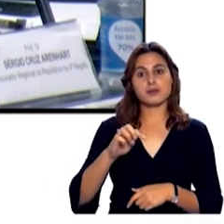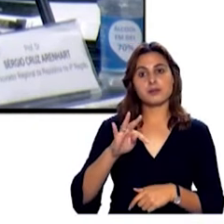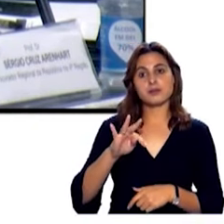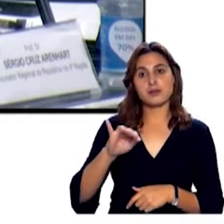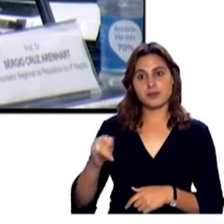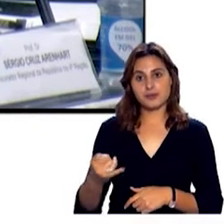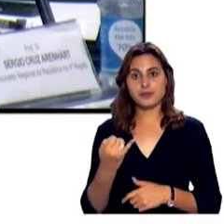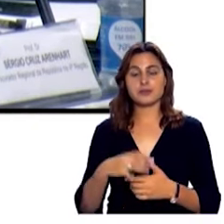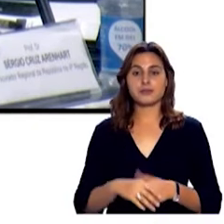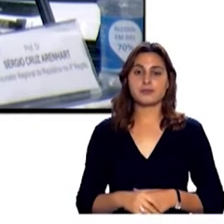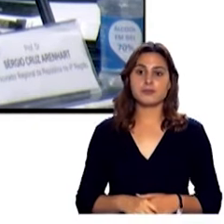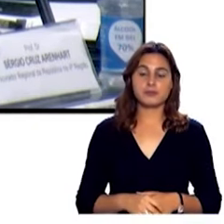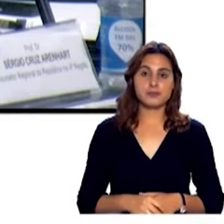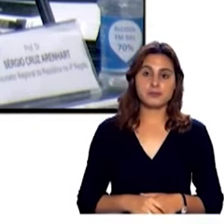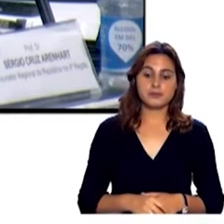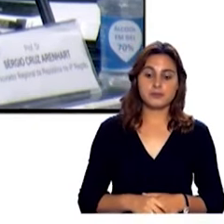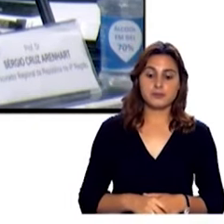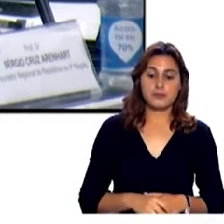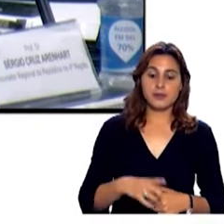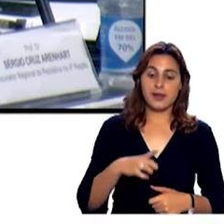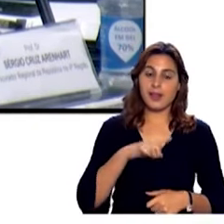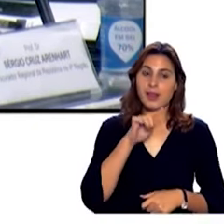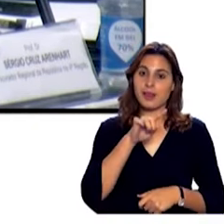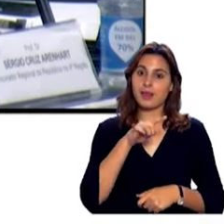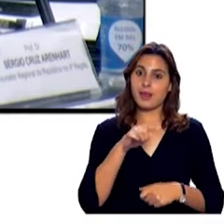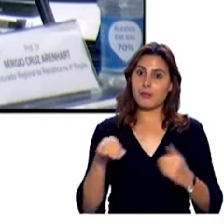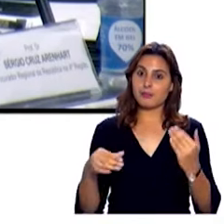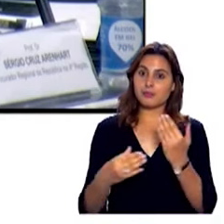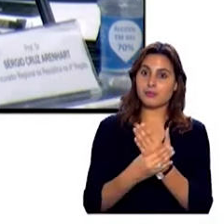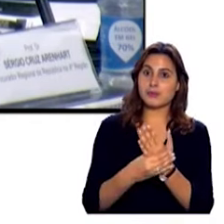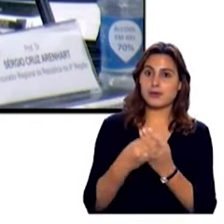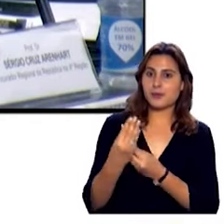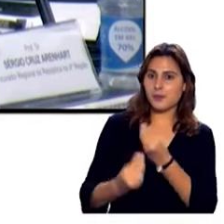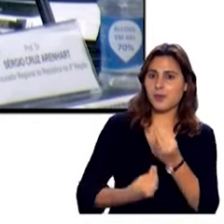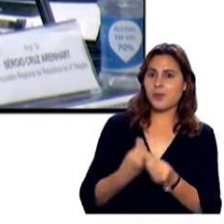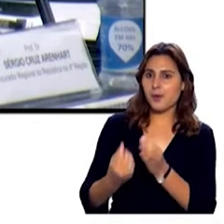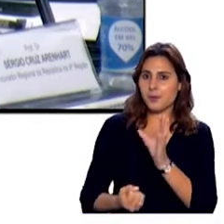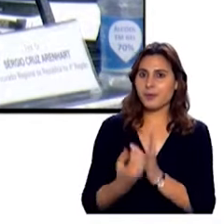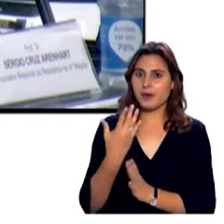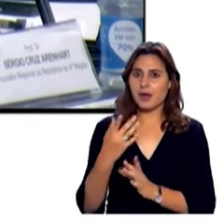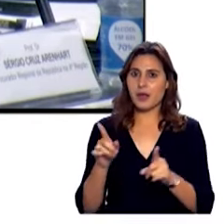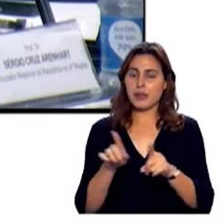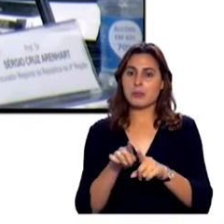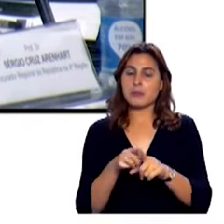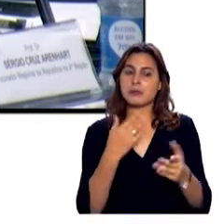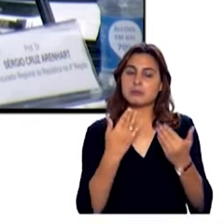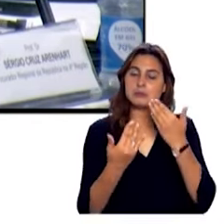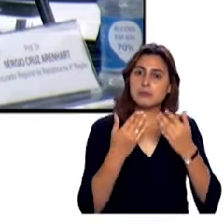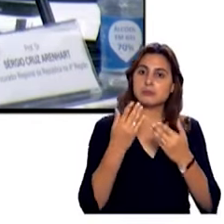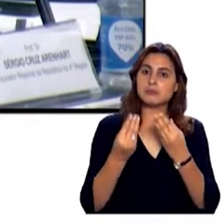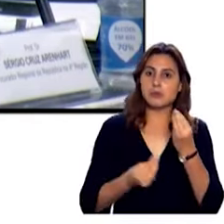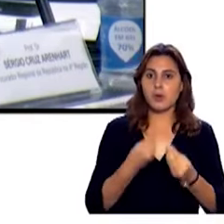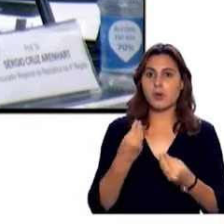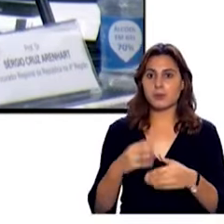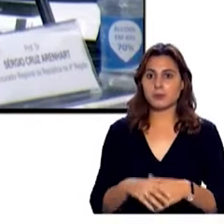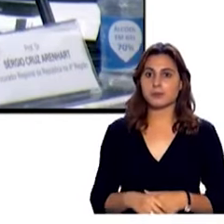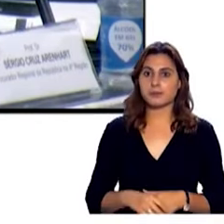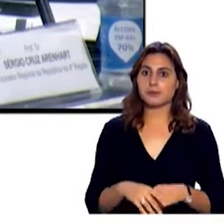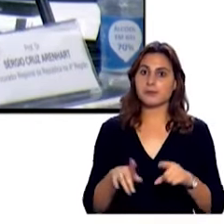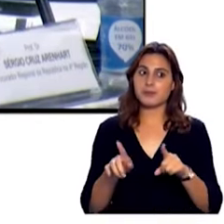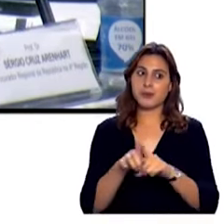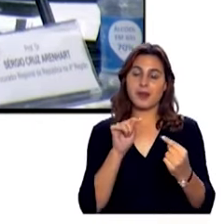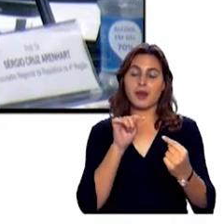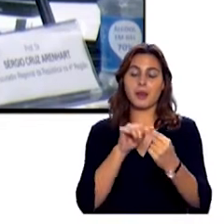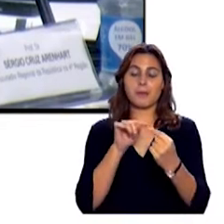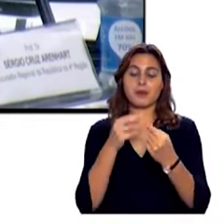a depender da maneira como esse filtro venha a ser criado venha a ser interpretado e posteriormente venha a ser aplicado